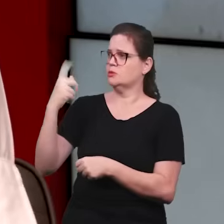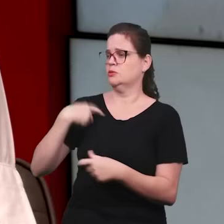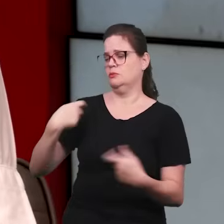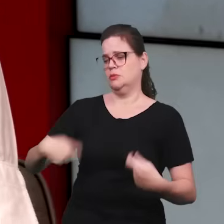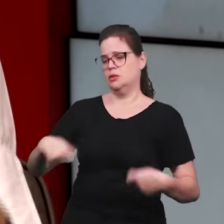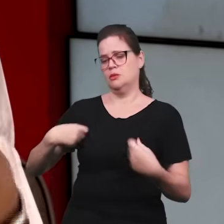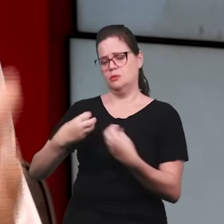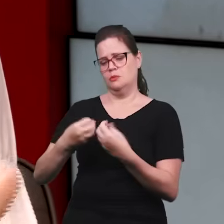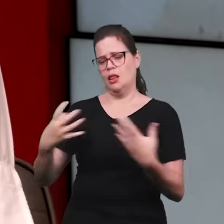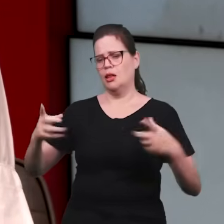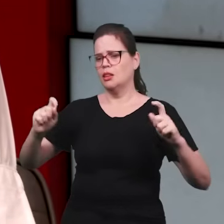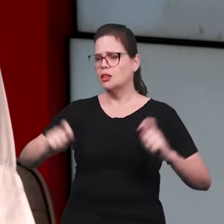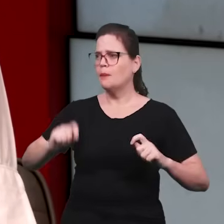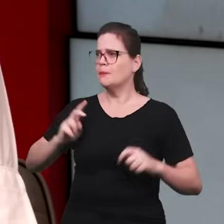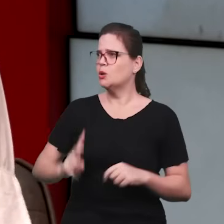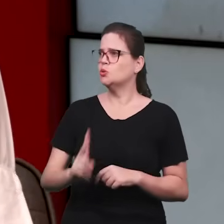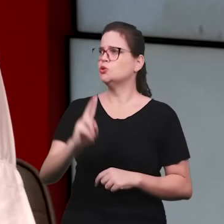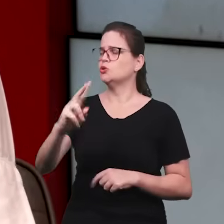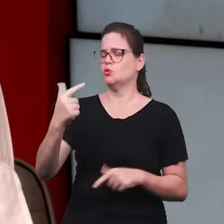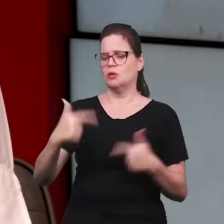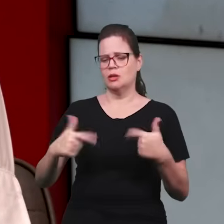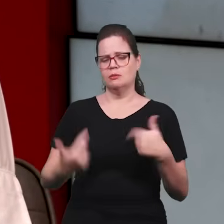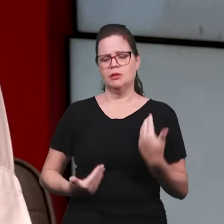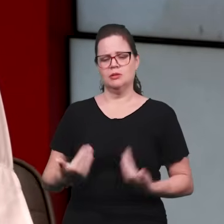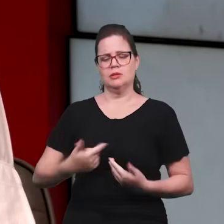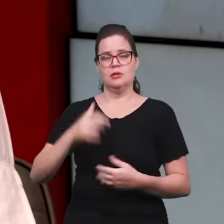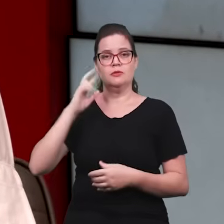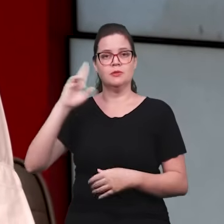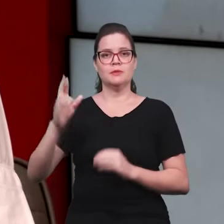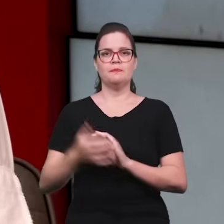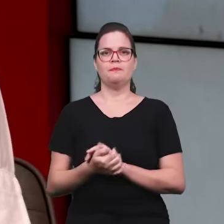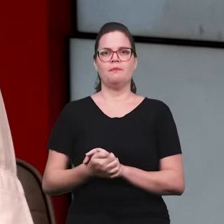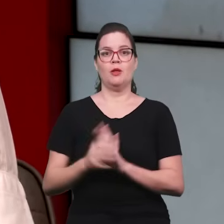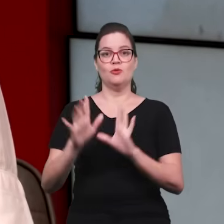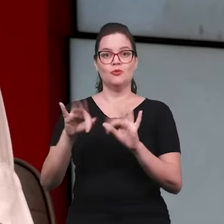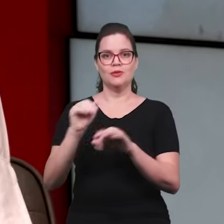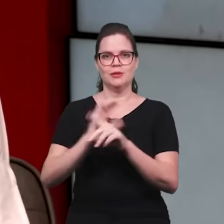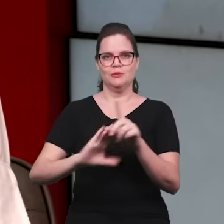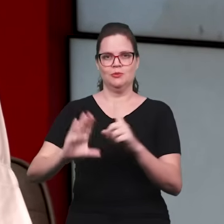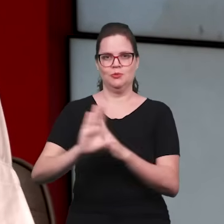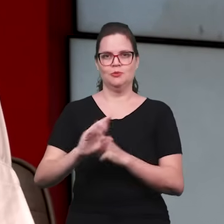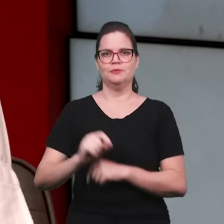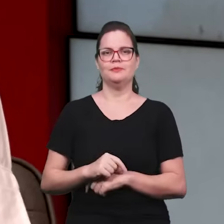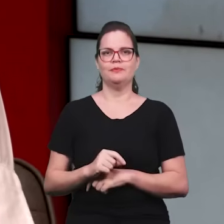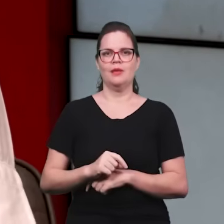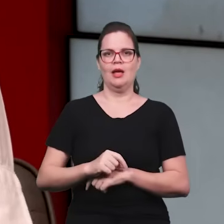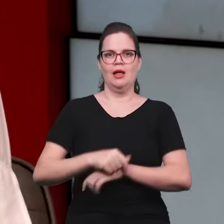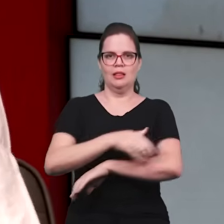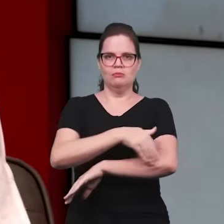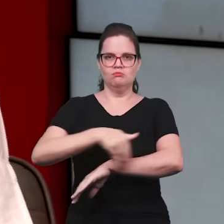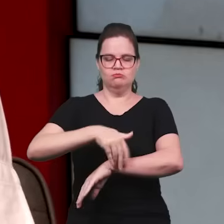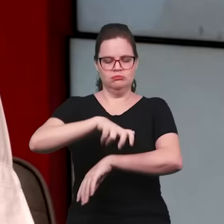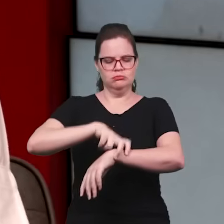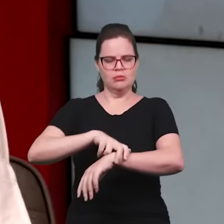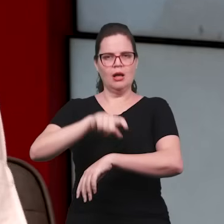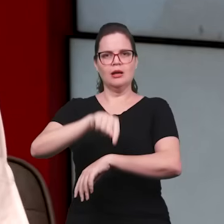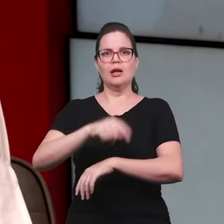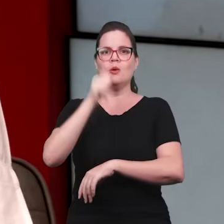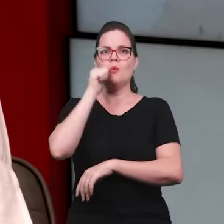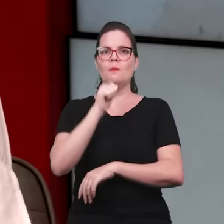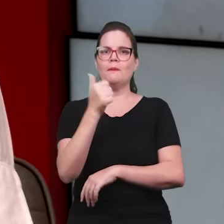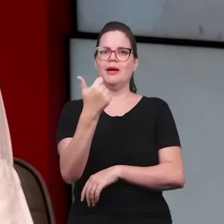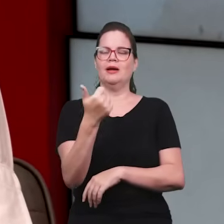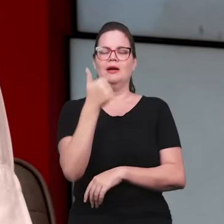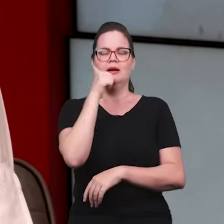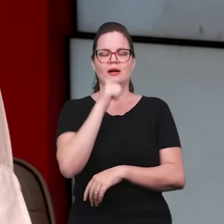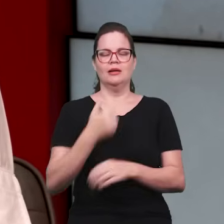para manter isso e para continuar servindo ao Senhor. E quando terminou o culto, que ela estava na calçada da igreja, uma irmã da igreja se